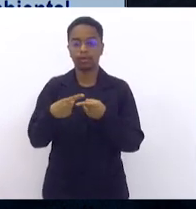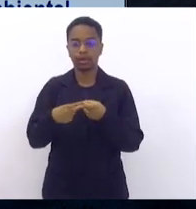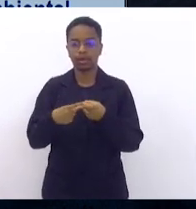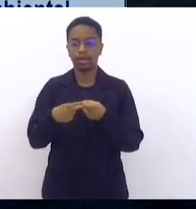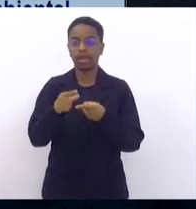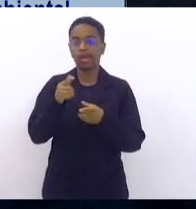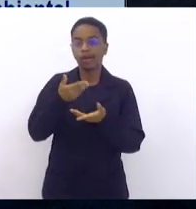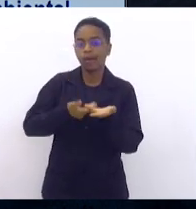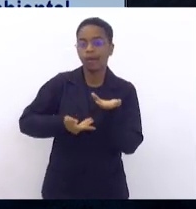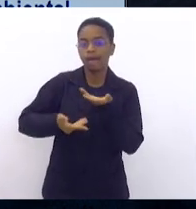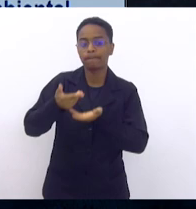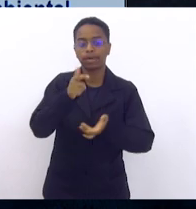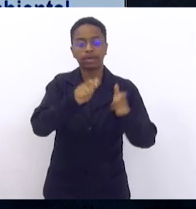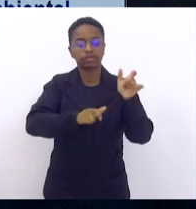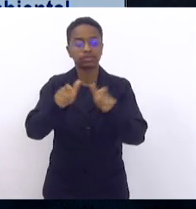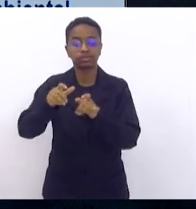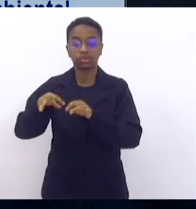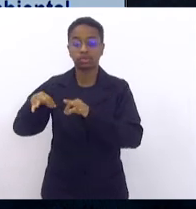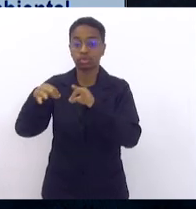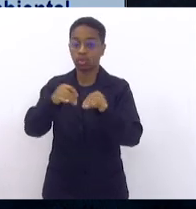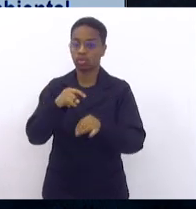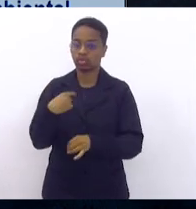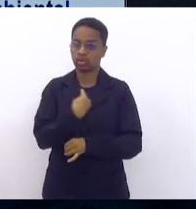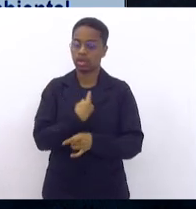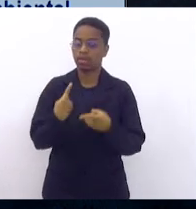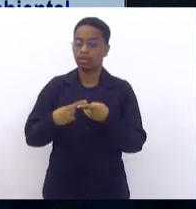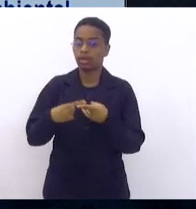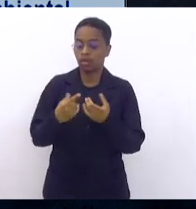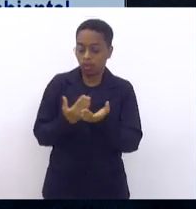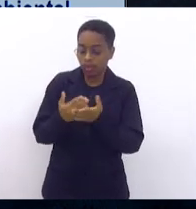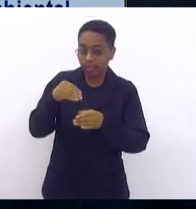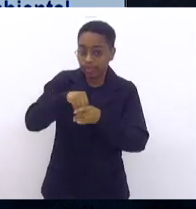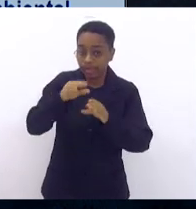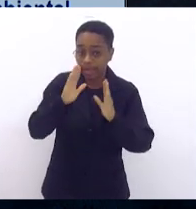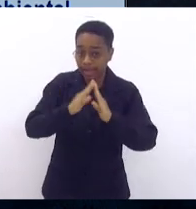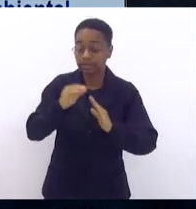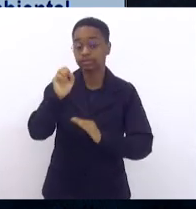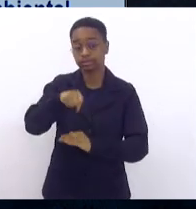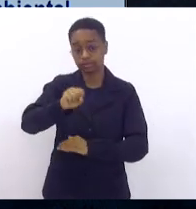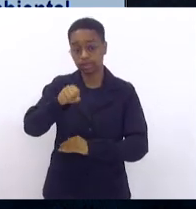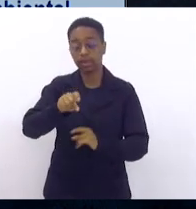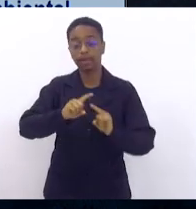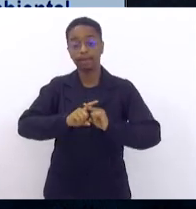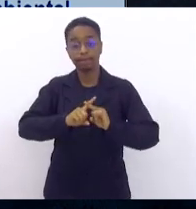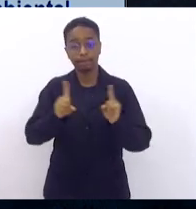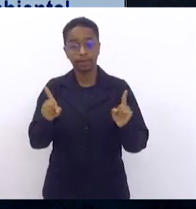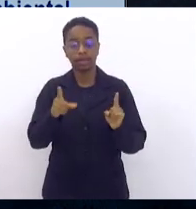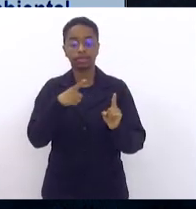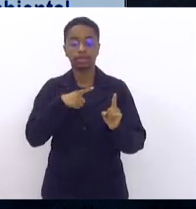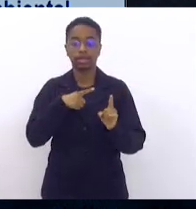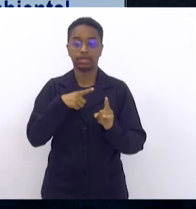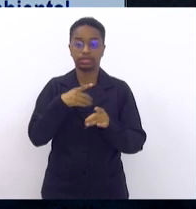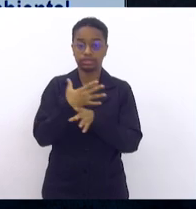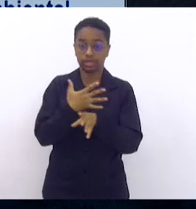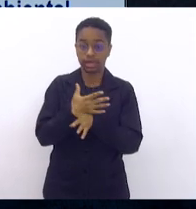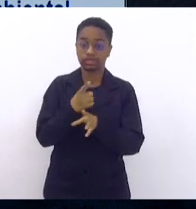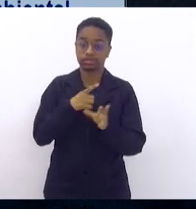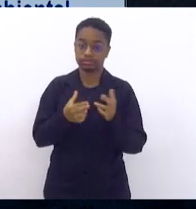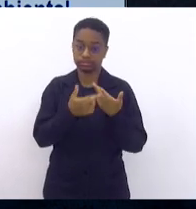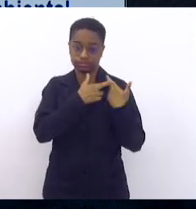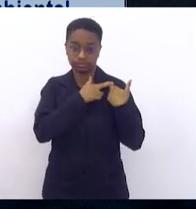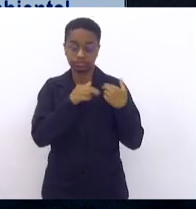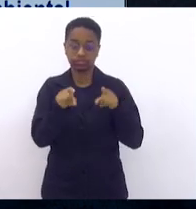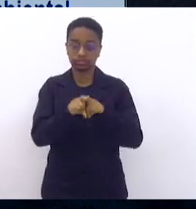compartilhada Entre todos nós ela começa na casa sim mas tem o município que tem sua responsabilidade